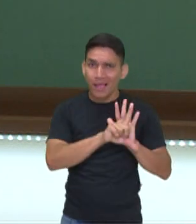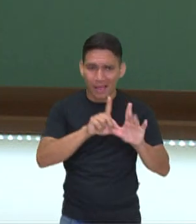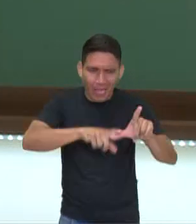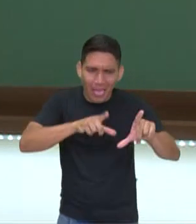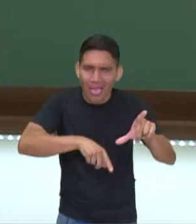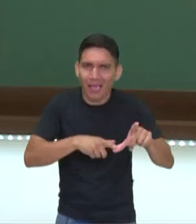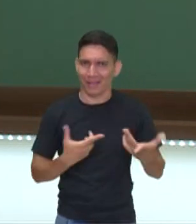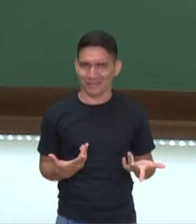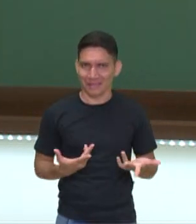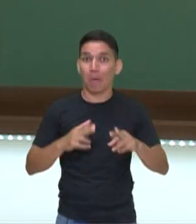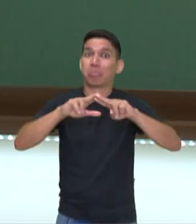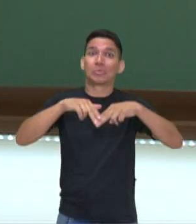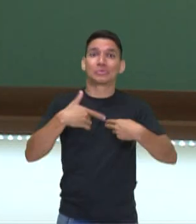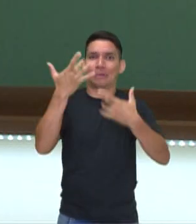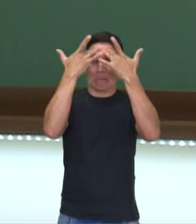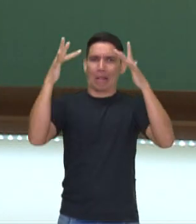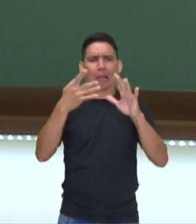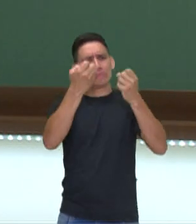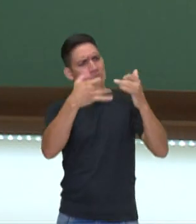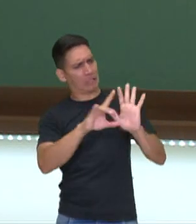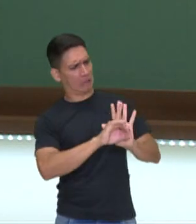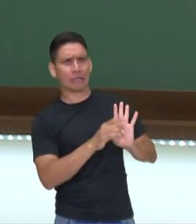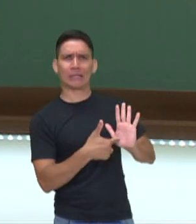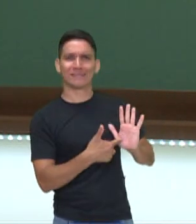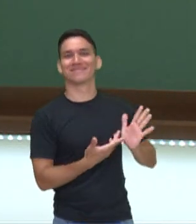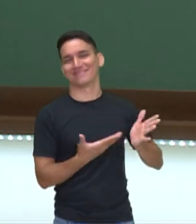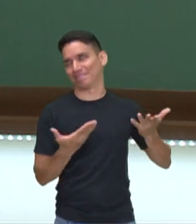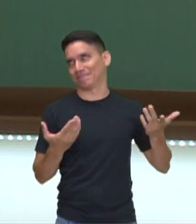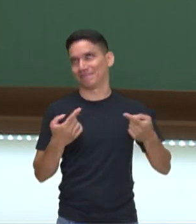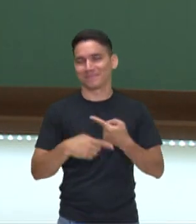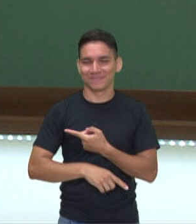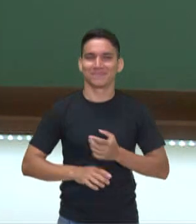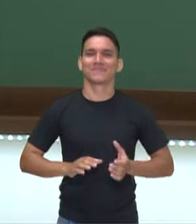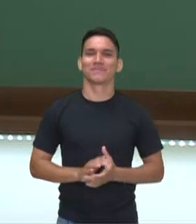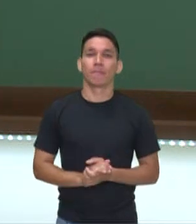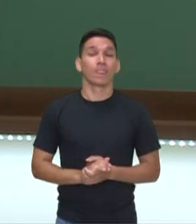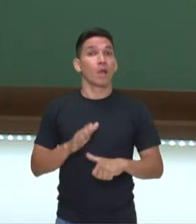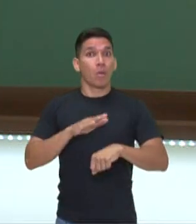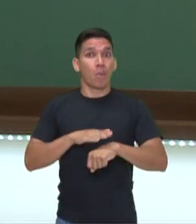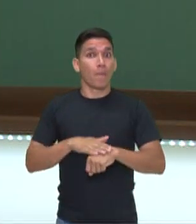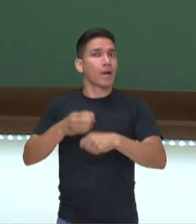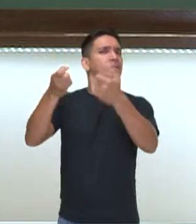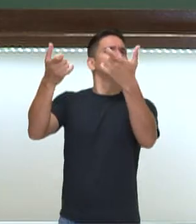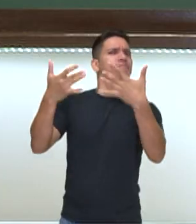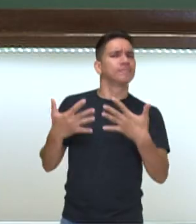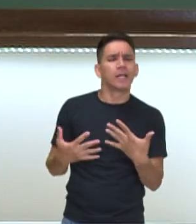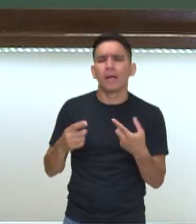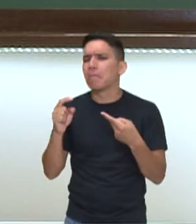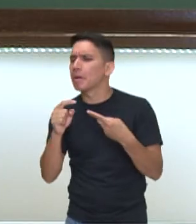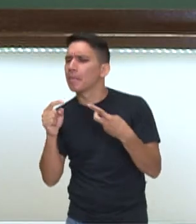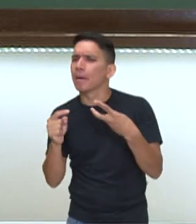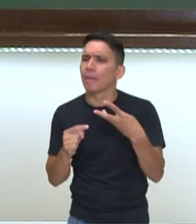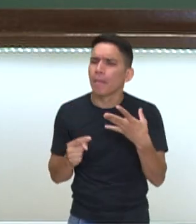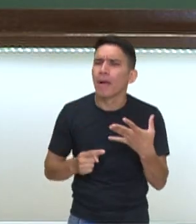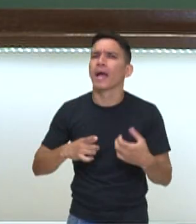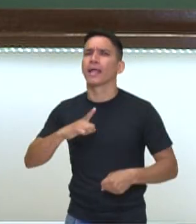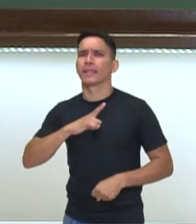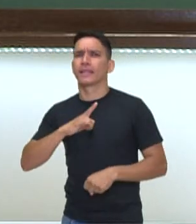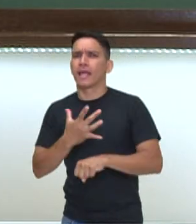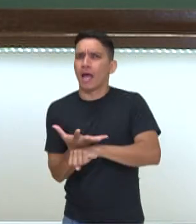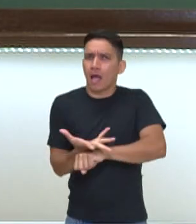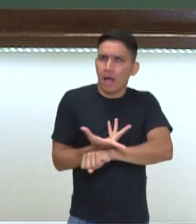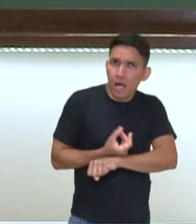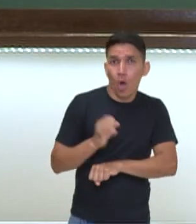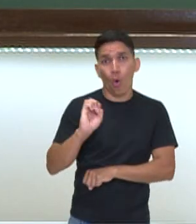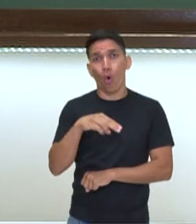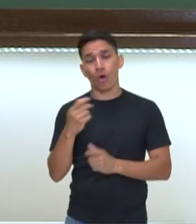determinada explicação, ok? Quando a gente fala de uma possibilidade, de uma habilidade, ou até mesmo de